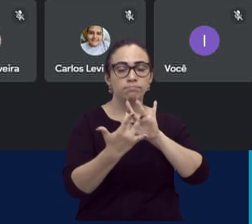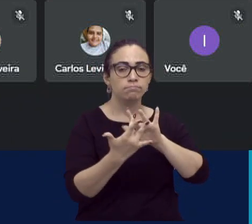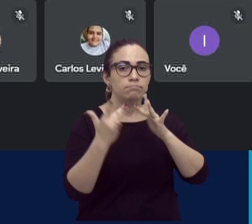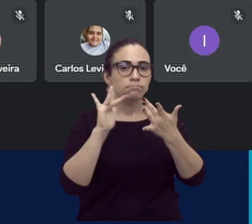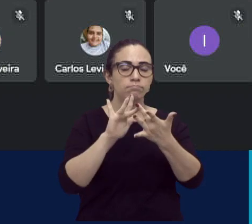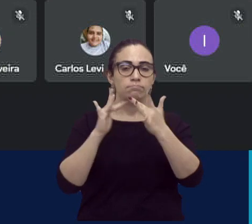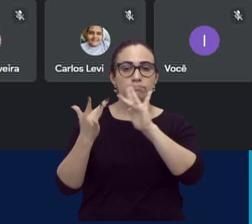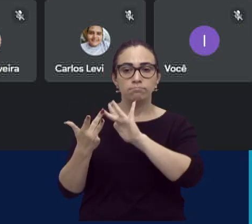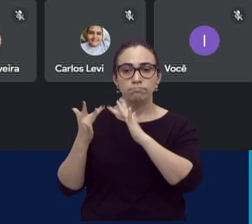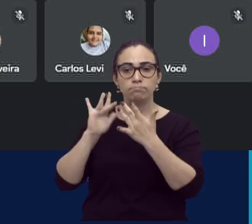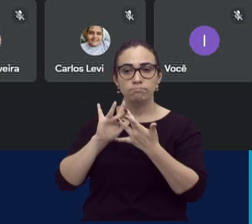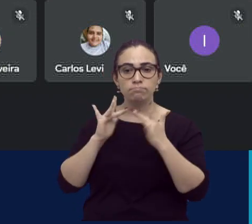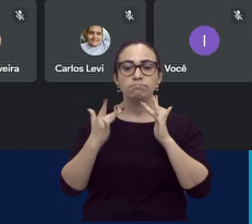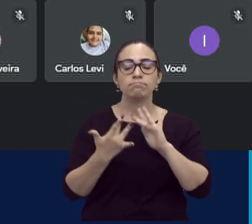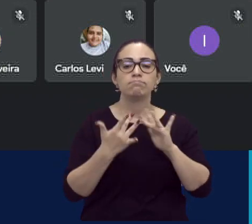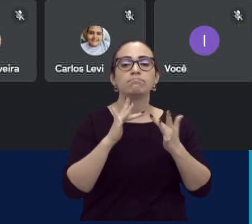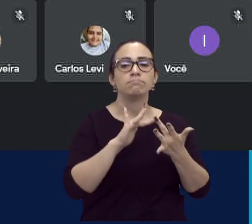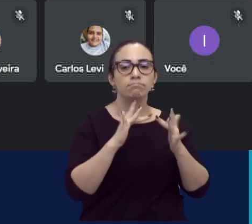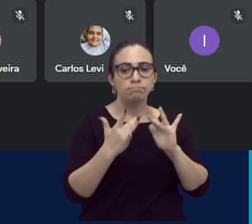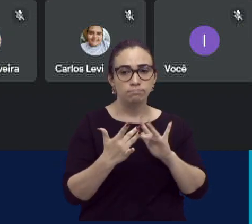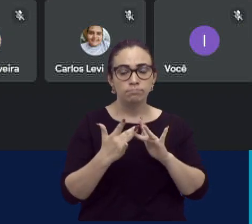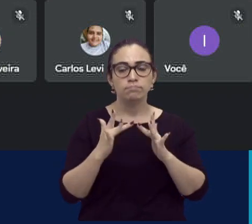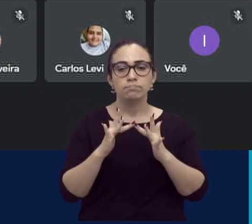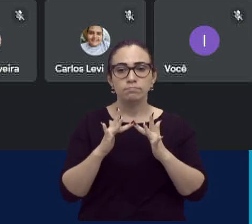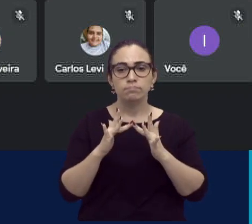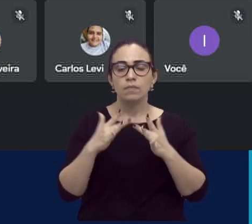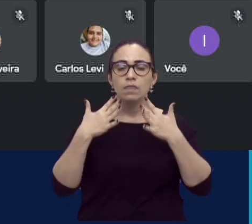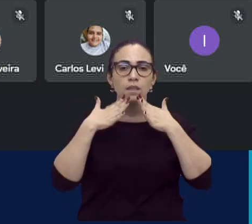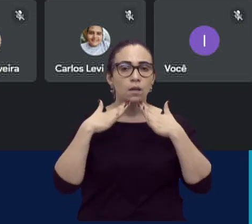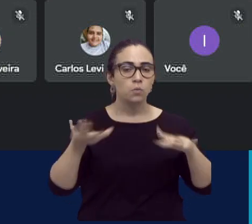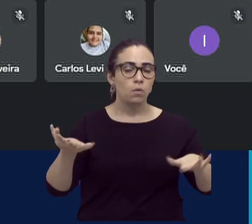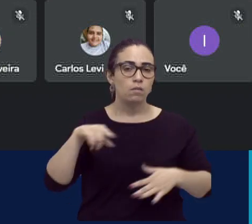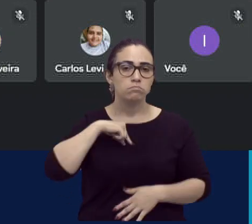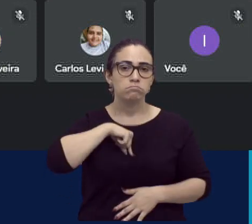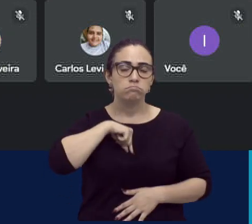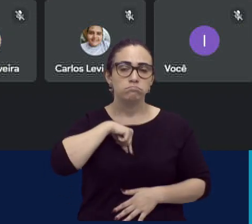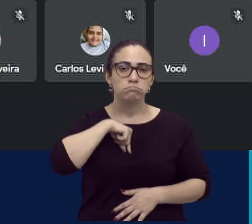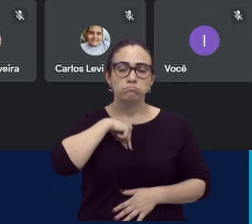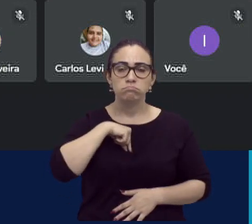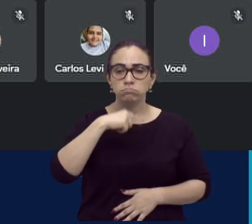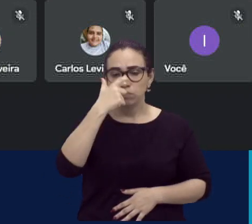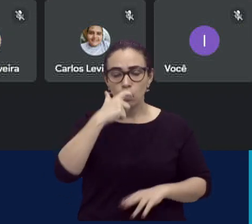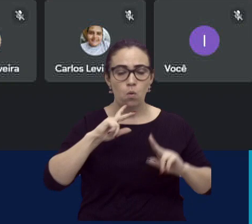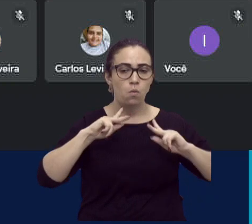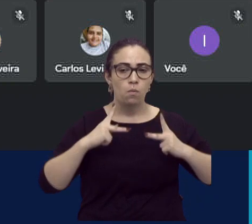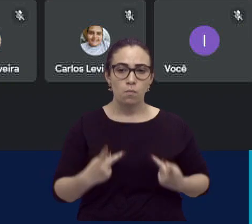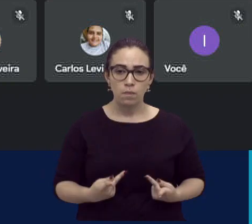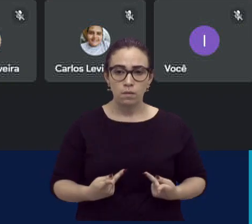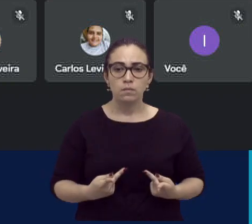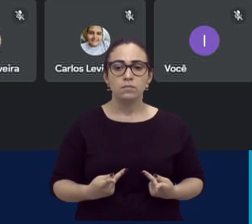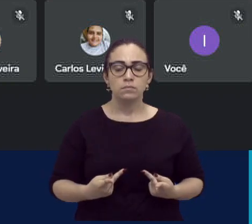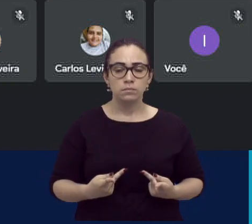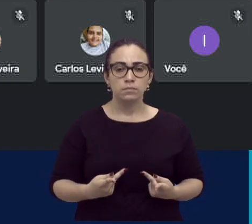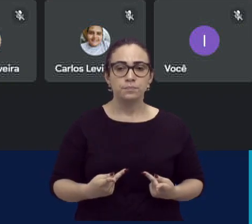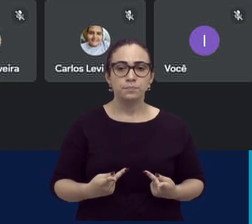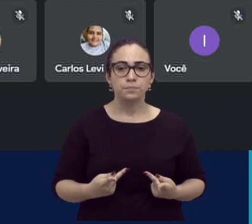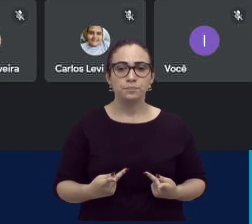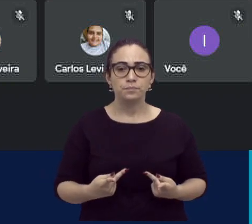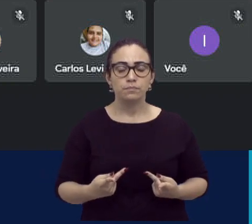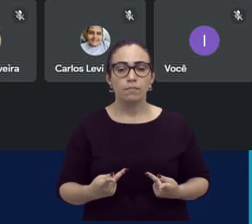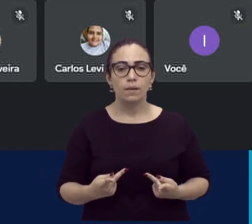essa conexão, ela vem a partir da nossa natureza compassiva. Mesmo em condições